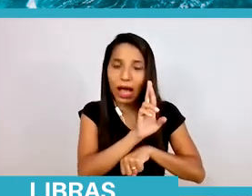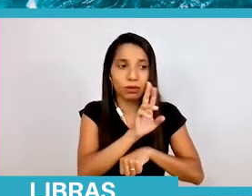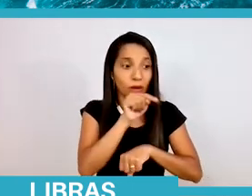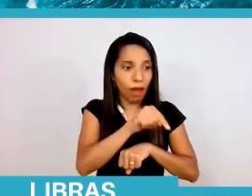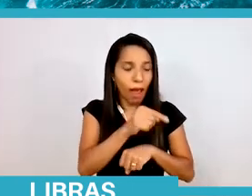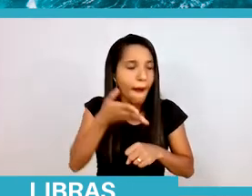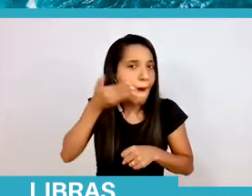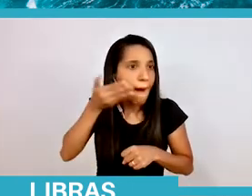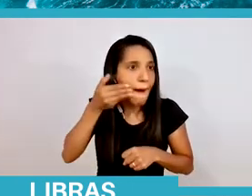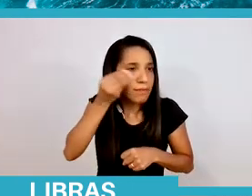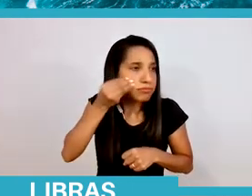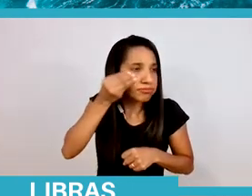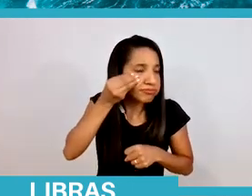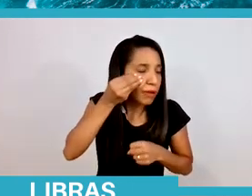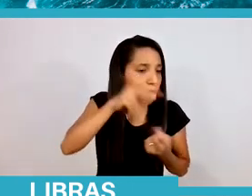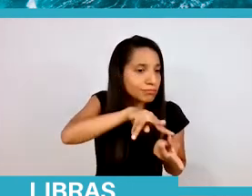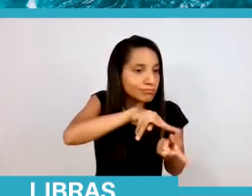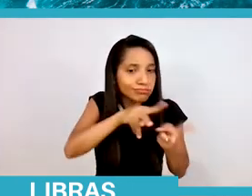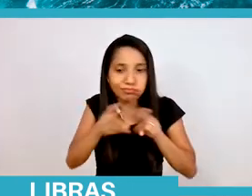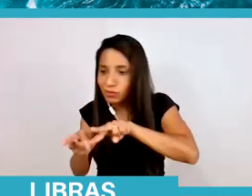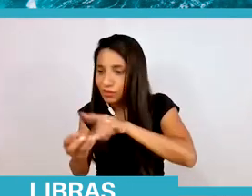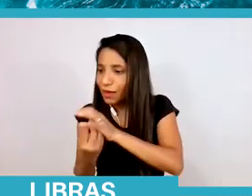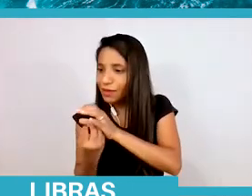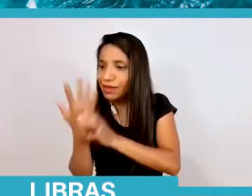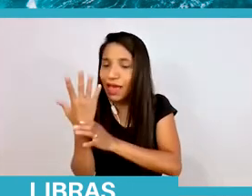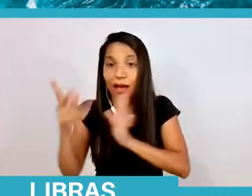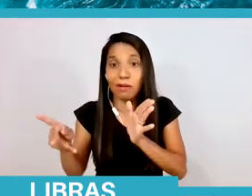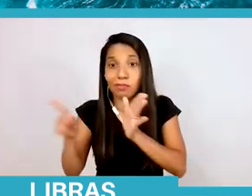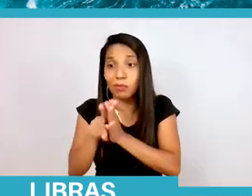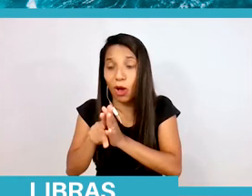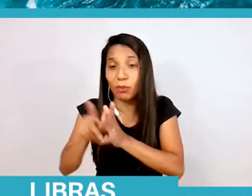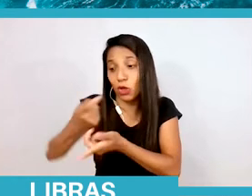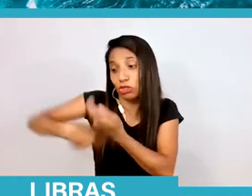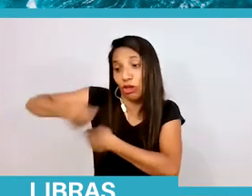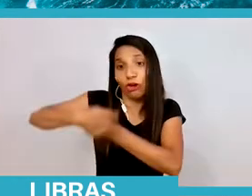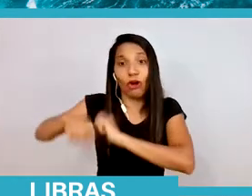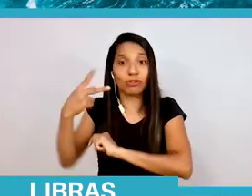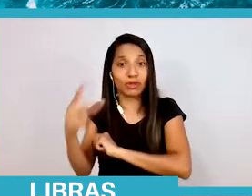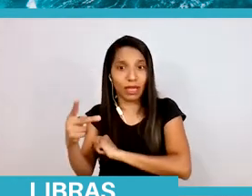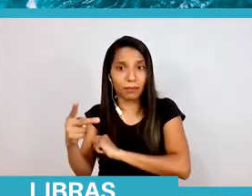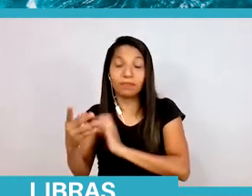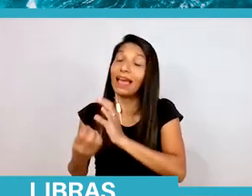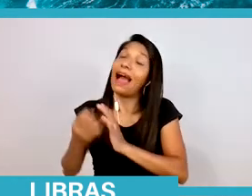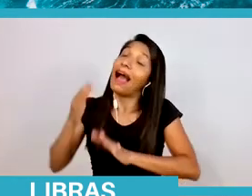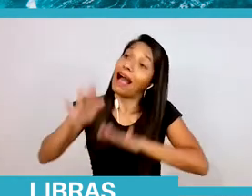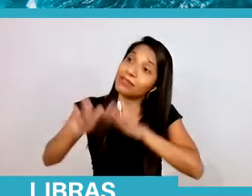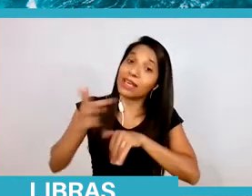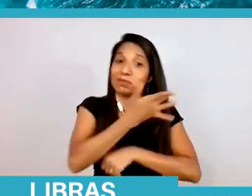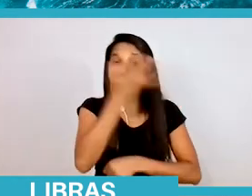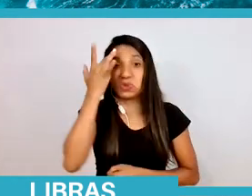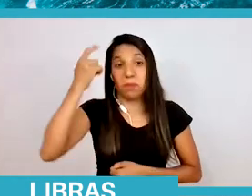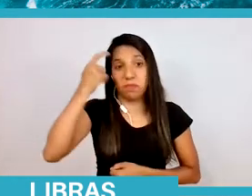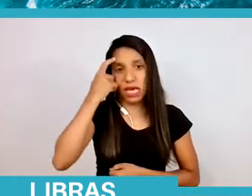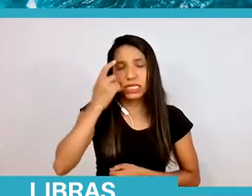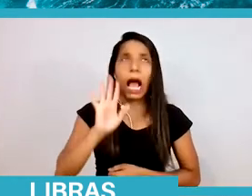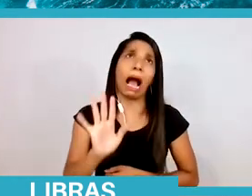negócio que gere valor para a sociedade, né? Saber programar, normalmente uma startup está muito linkada à tecnologia. Muitas das vezes a